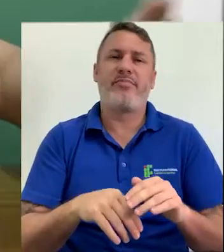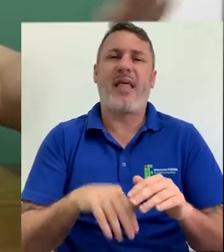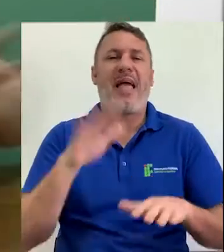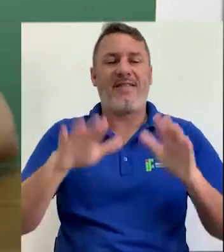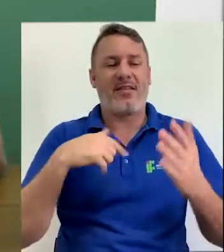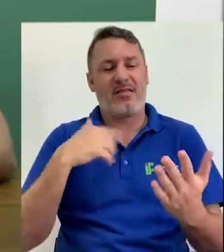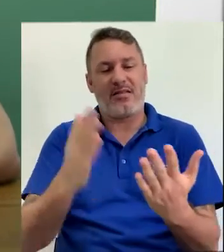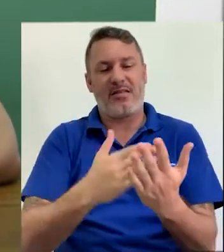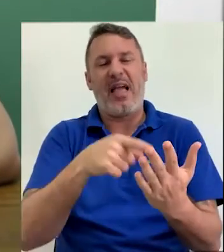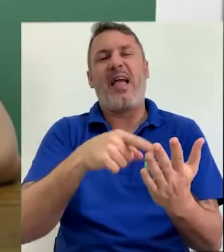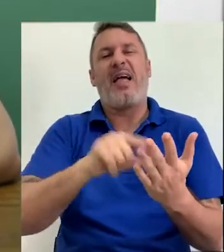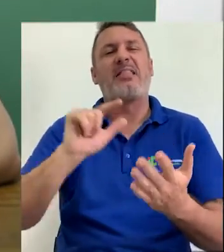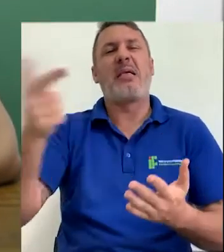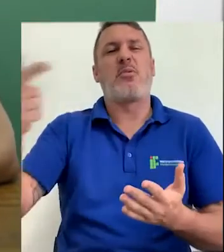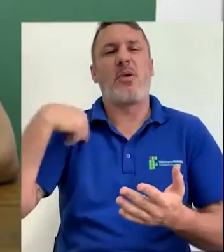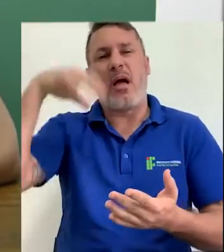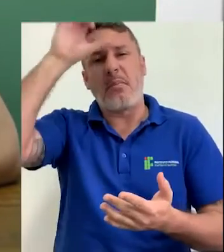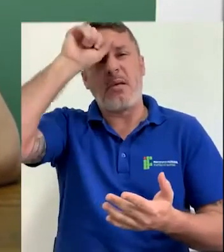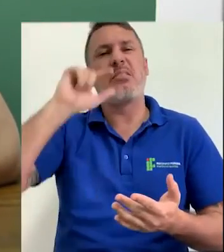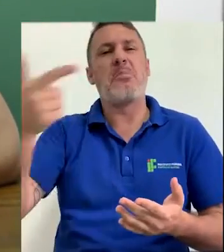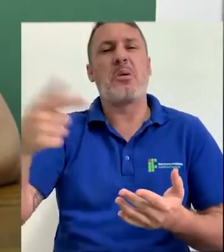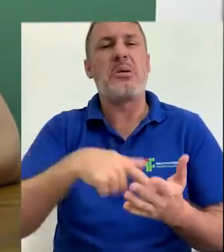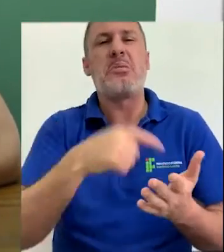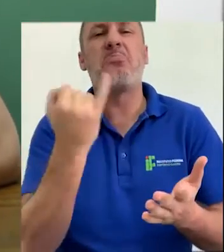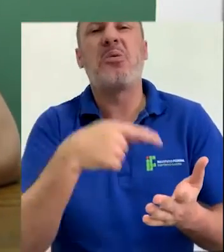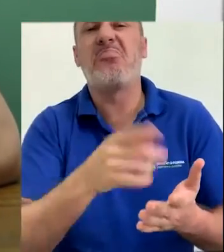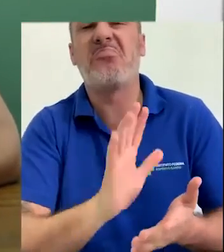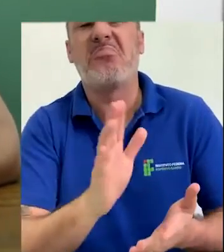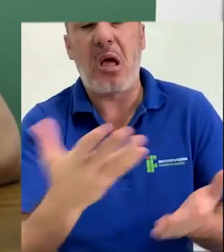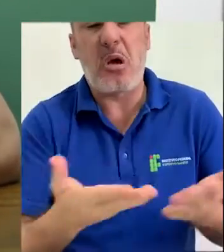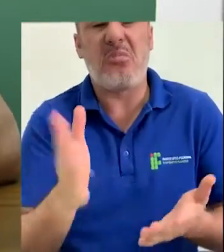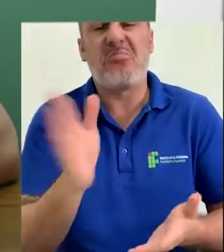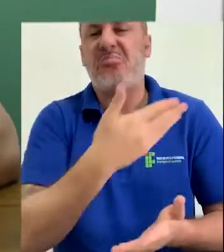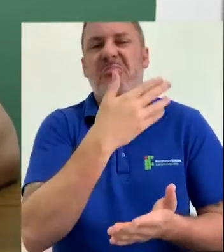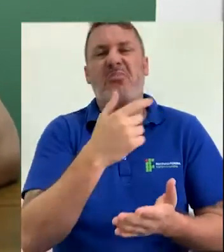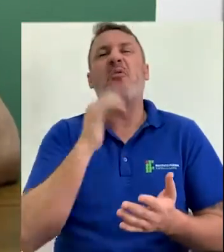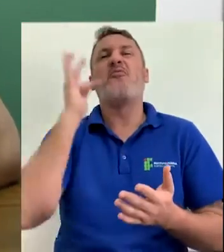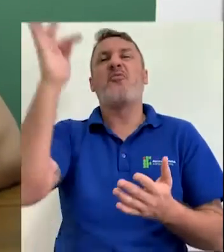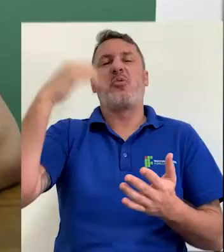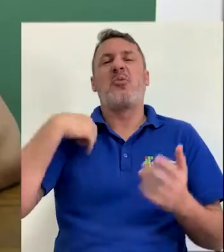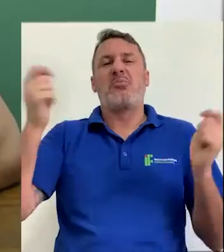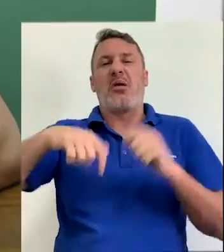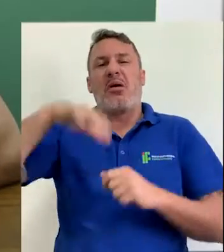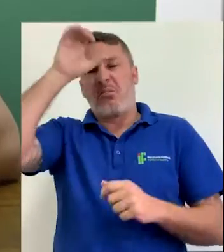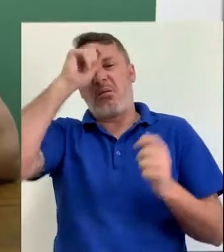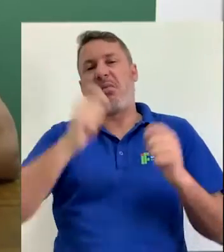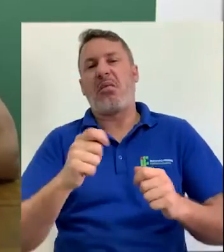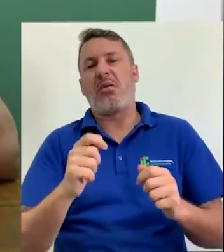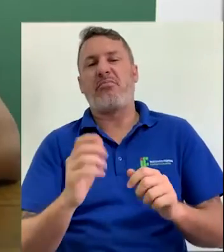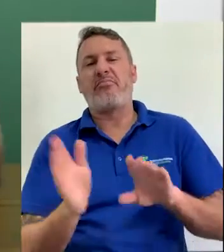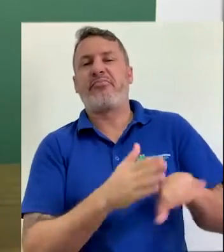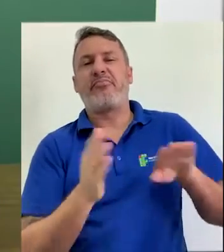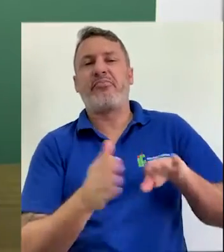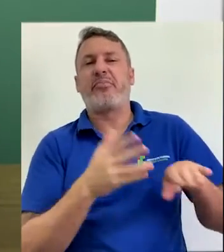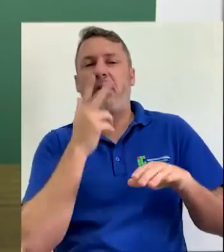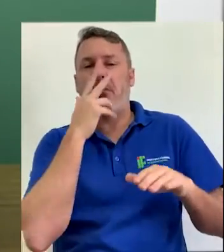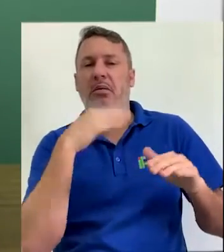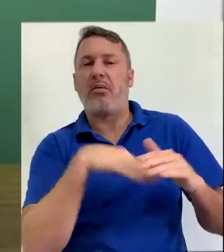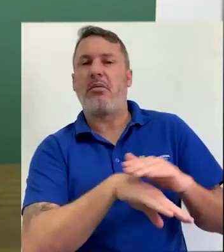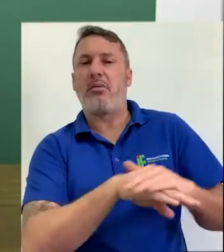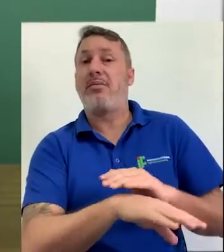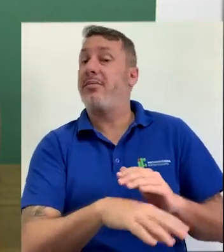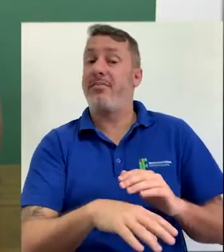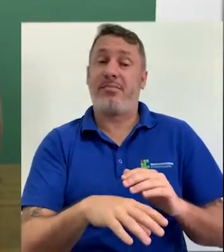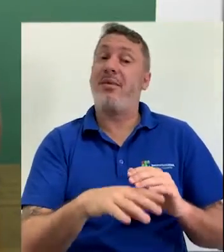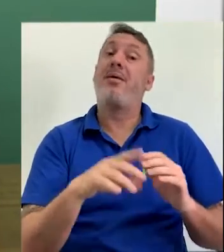Isso aqui depois eu aprendo. Isso aqui depois, de alguma forma automática, eu vou compreender. Existe sim